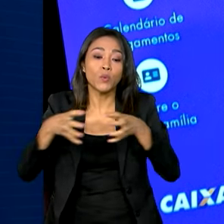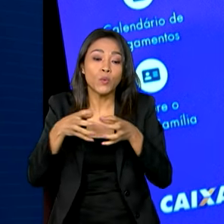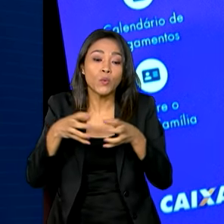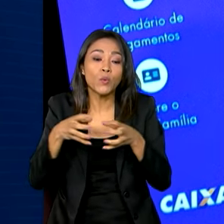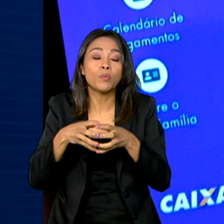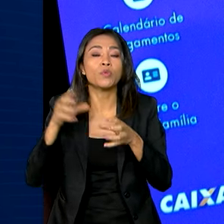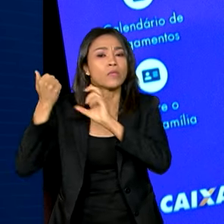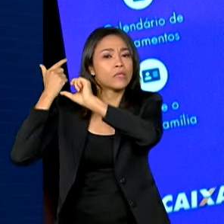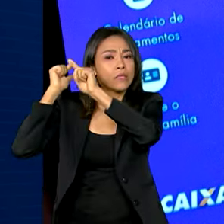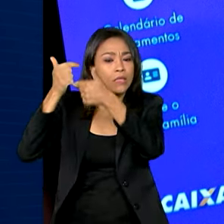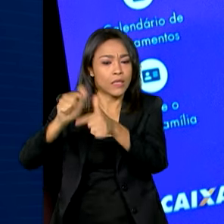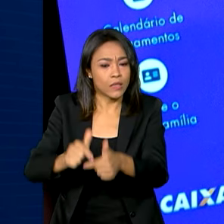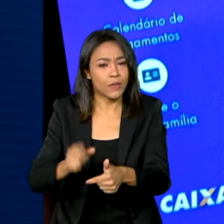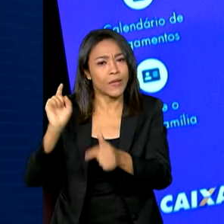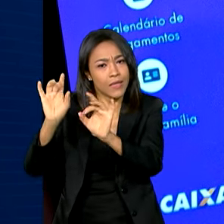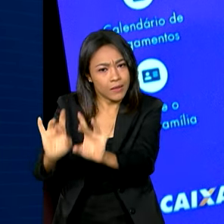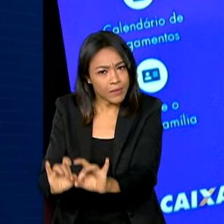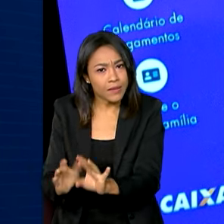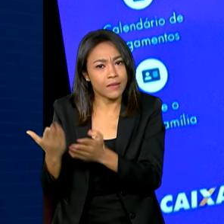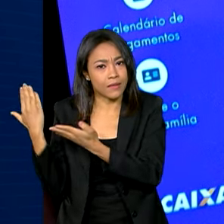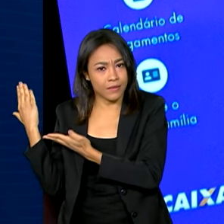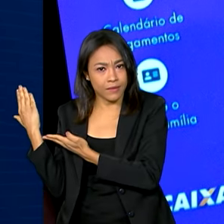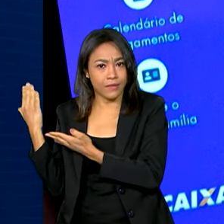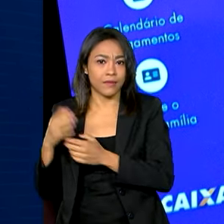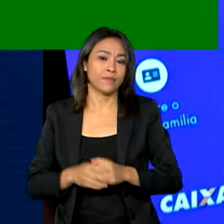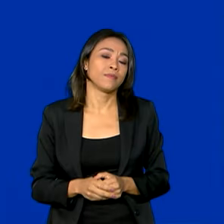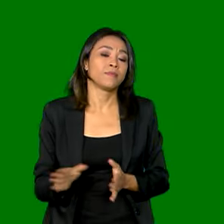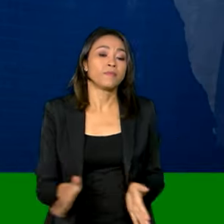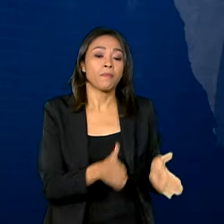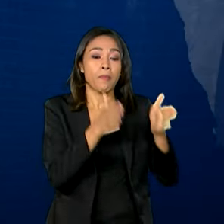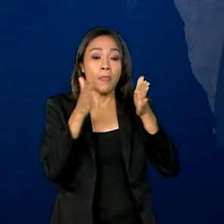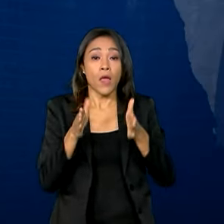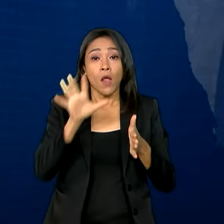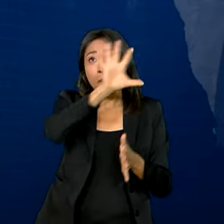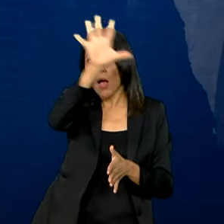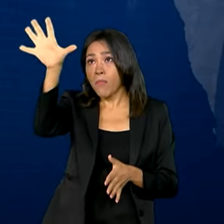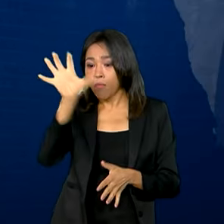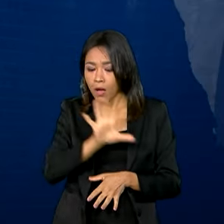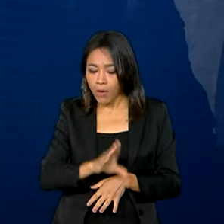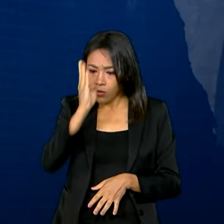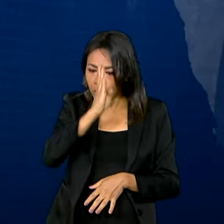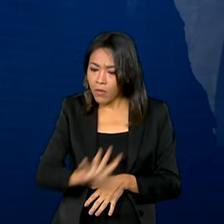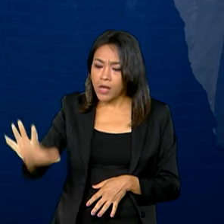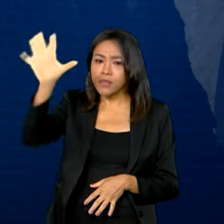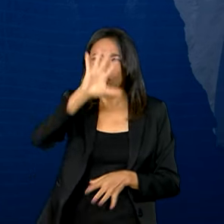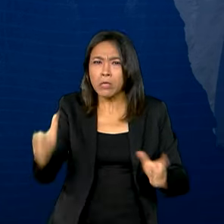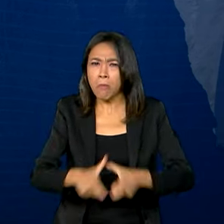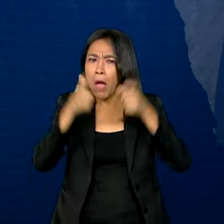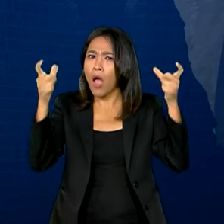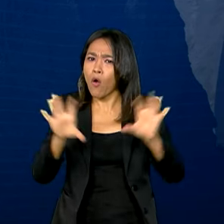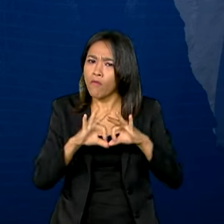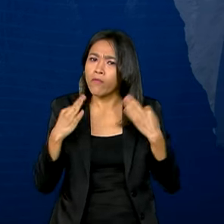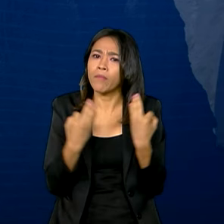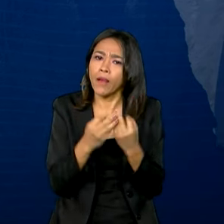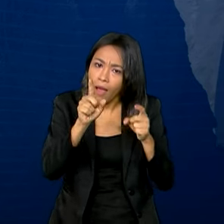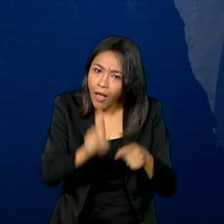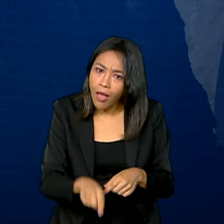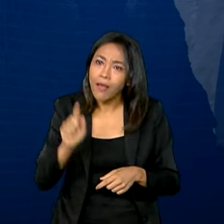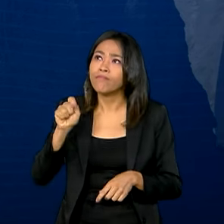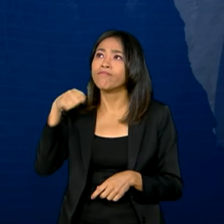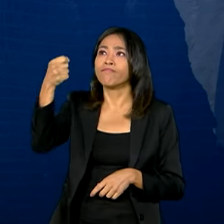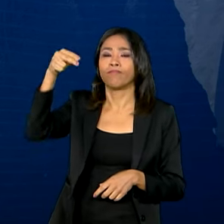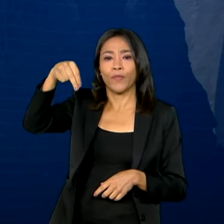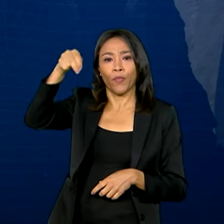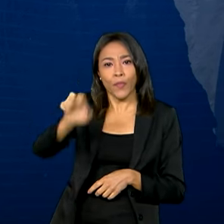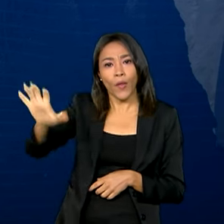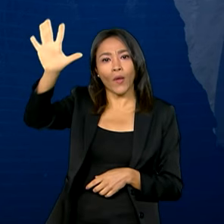populacionais, tradicionais e específicos. As regiões com maior número de famílias incluídas foram o